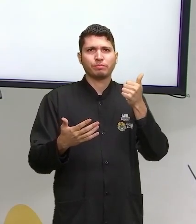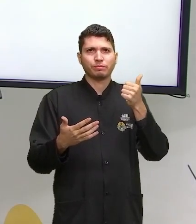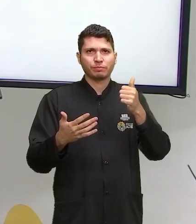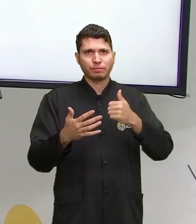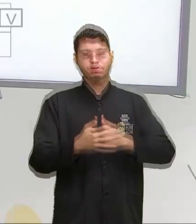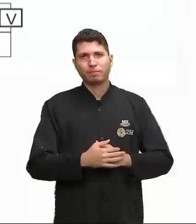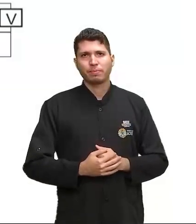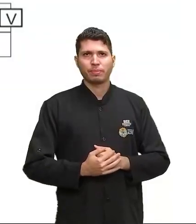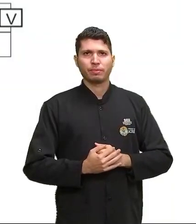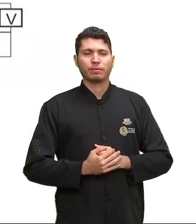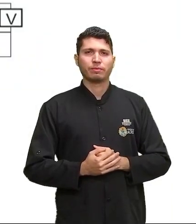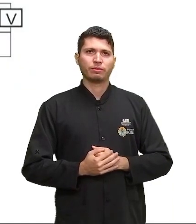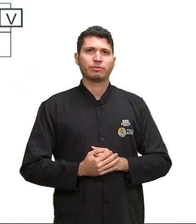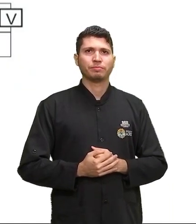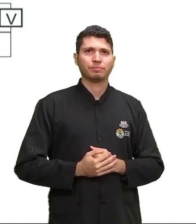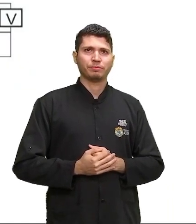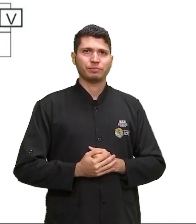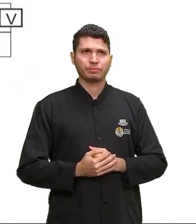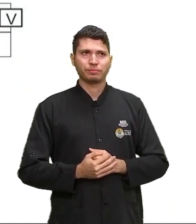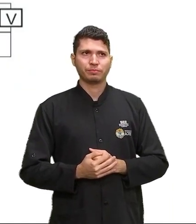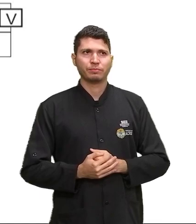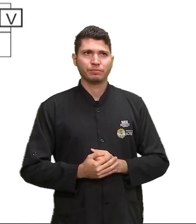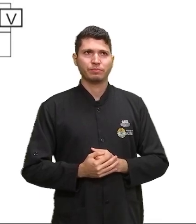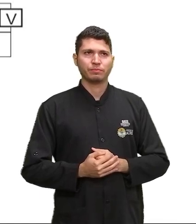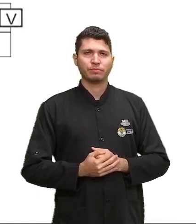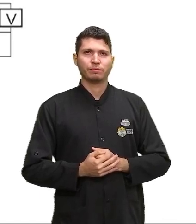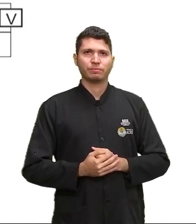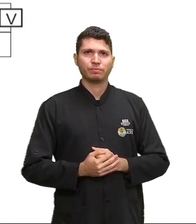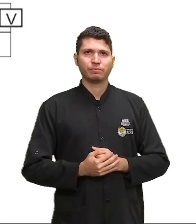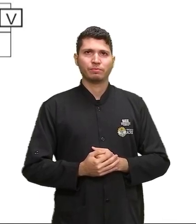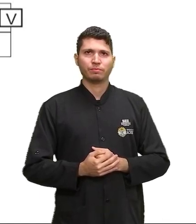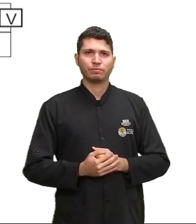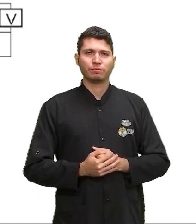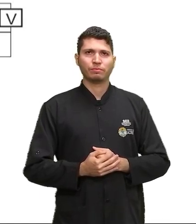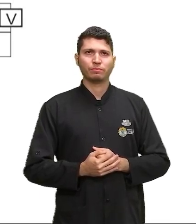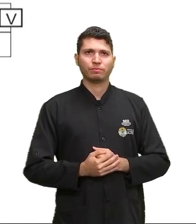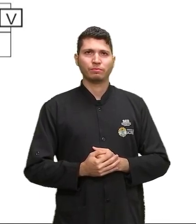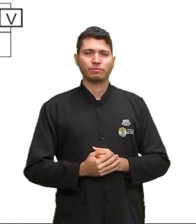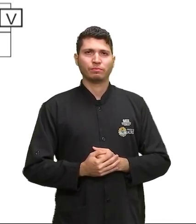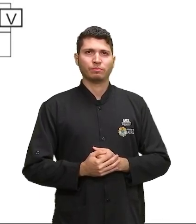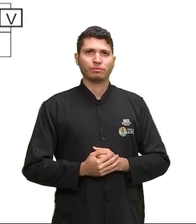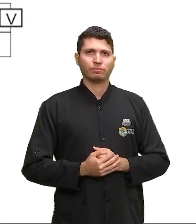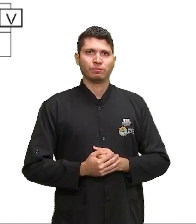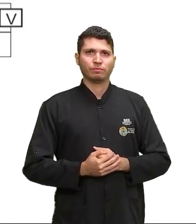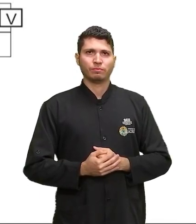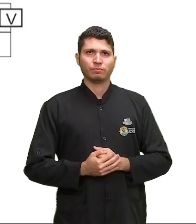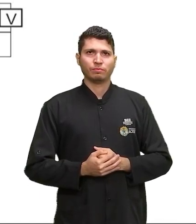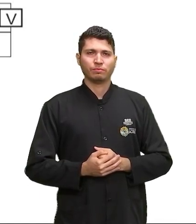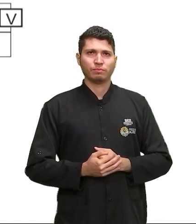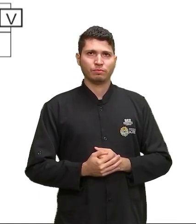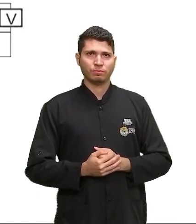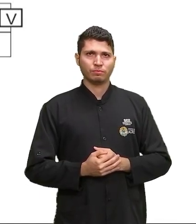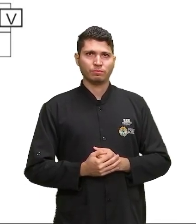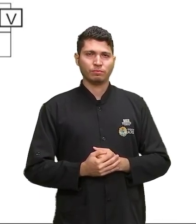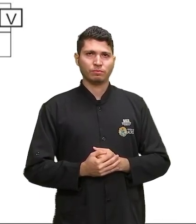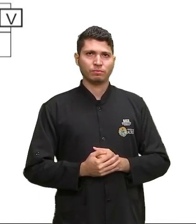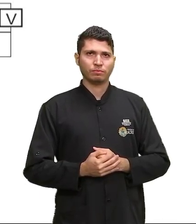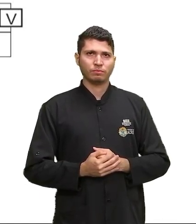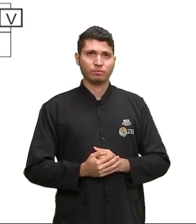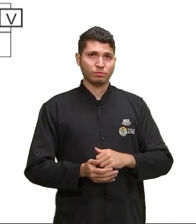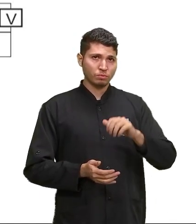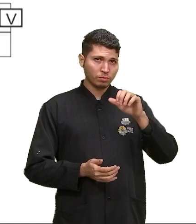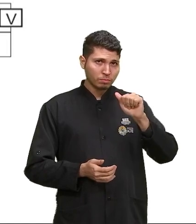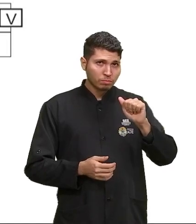Então, bora lá. O que vai acontecer? Coisa que a gente tem que estar na mente amperímetro tem que